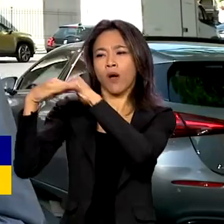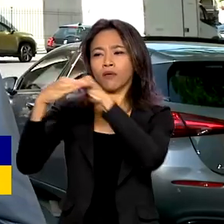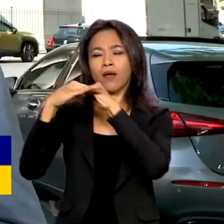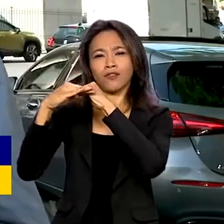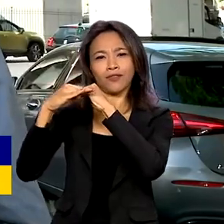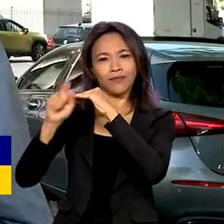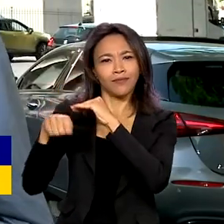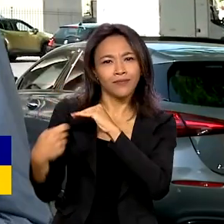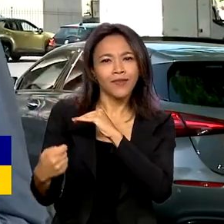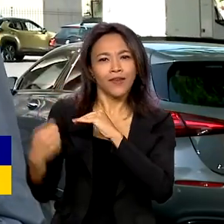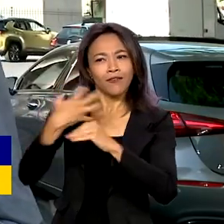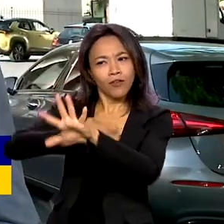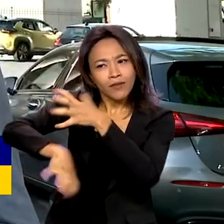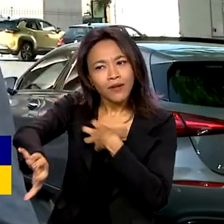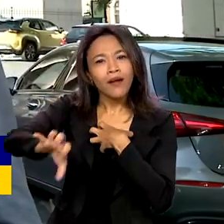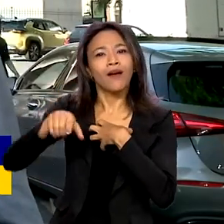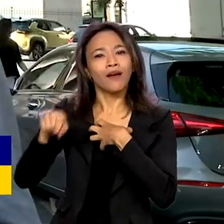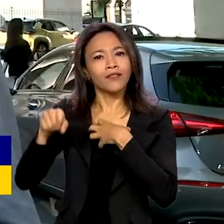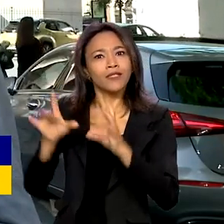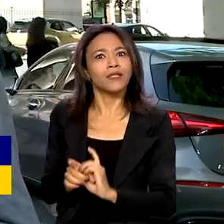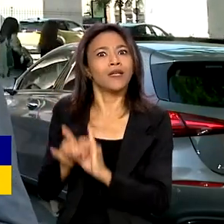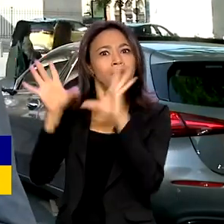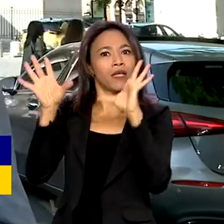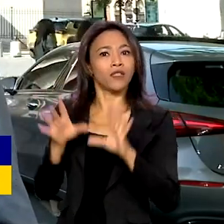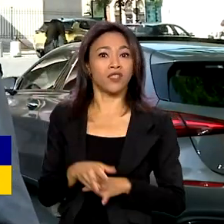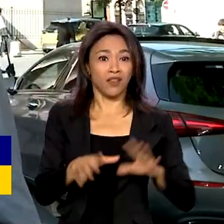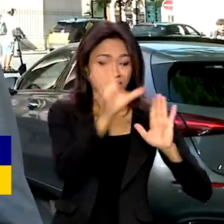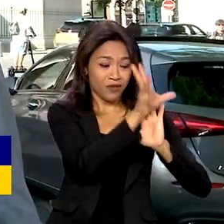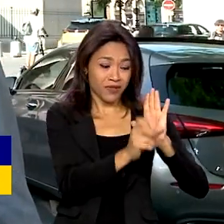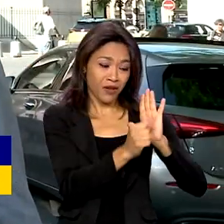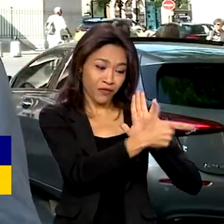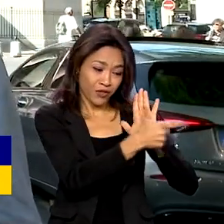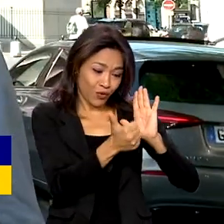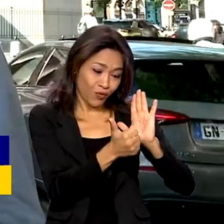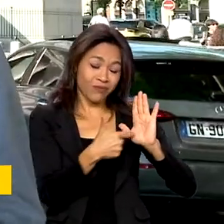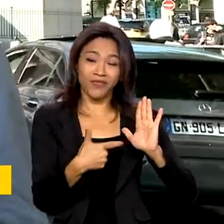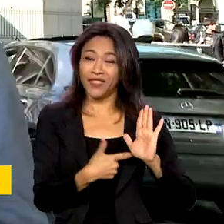fraternidade. No século XXI, ainda estamos muito distantes de ter clima para isso.